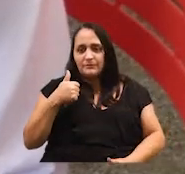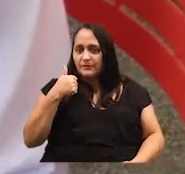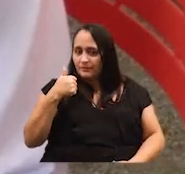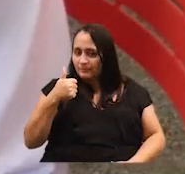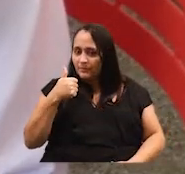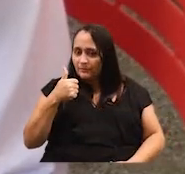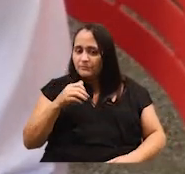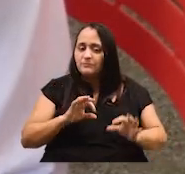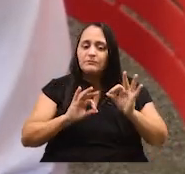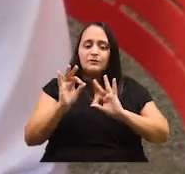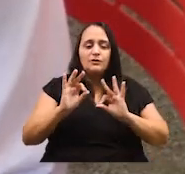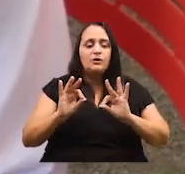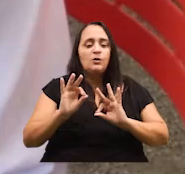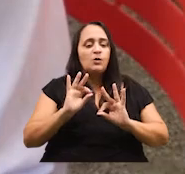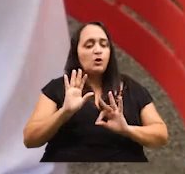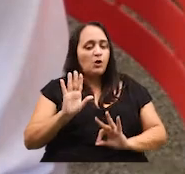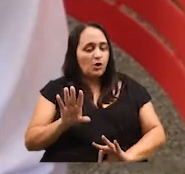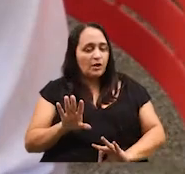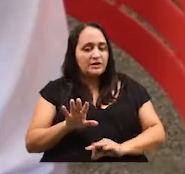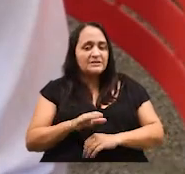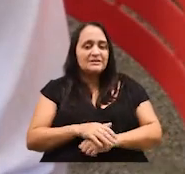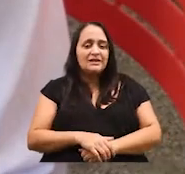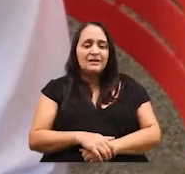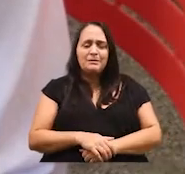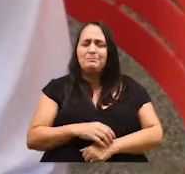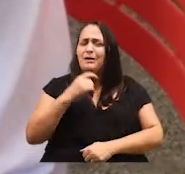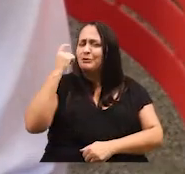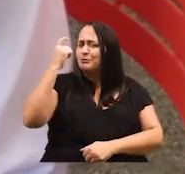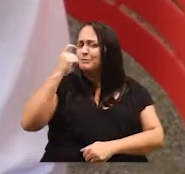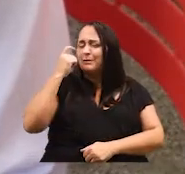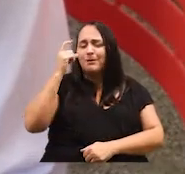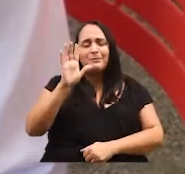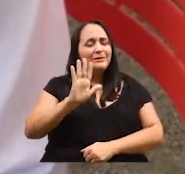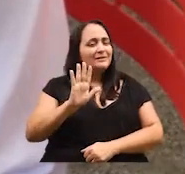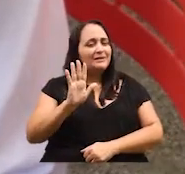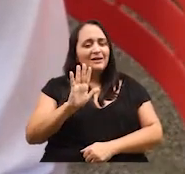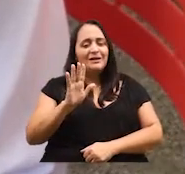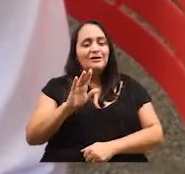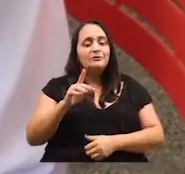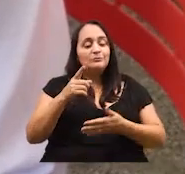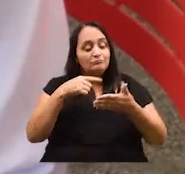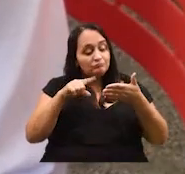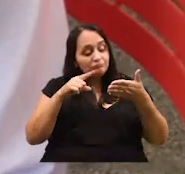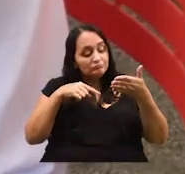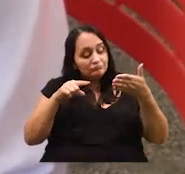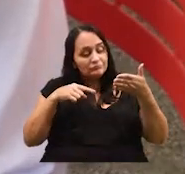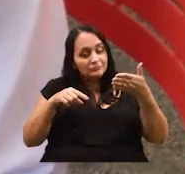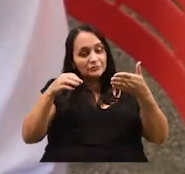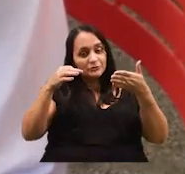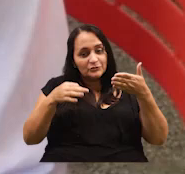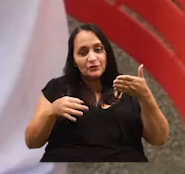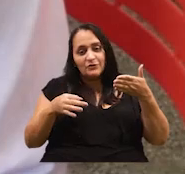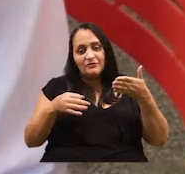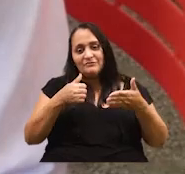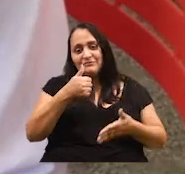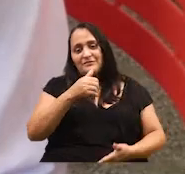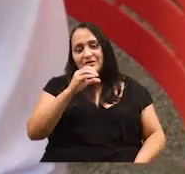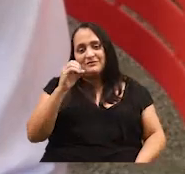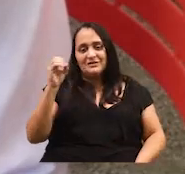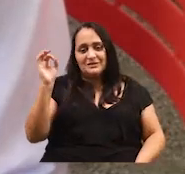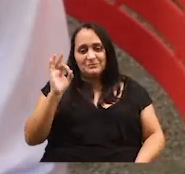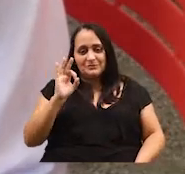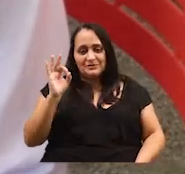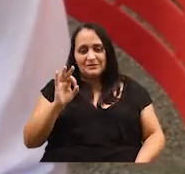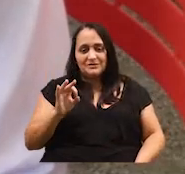juntar novamente para organizar essas coisinhas no texto, mas não se preocupe não, que a gente vai revisar ele várias vezes para ver até ficar 100%, tá